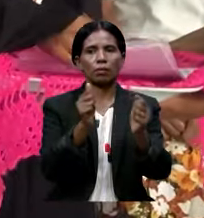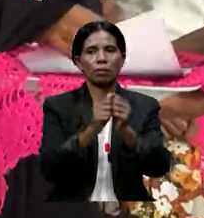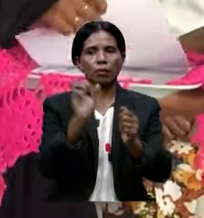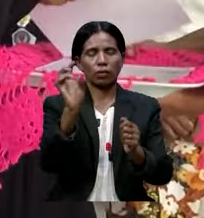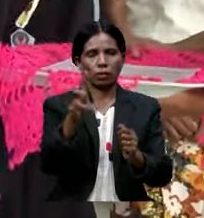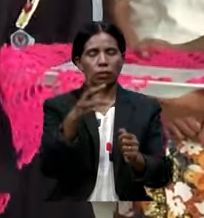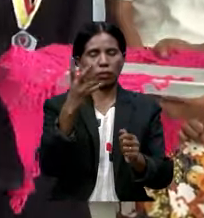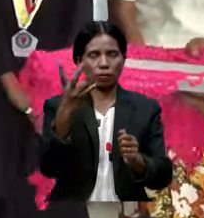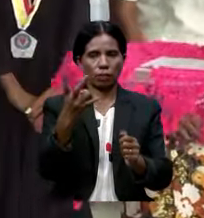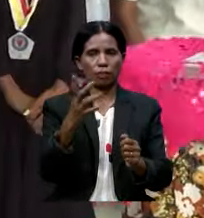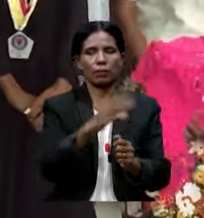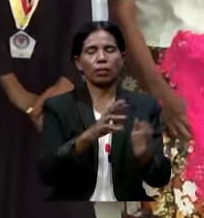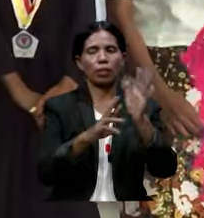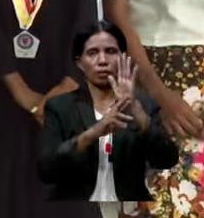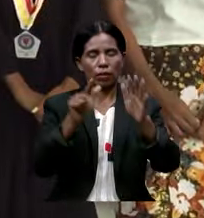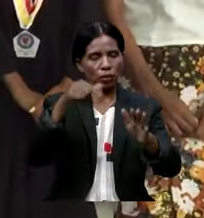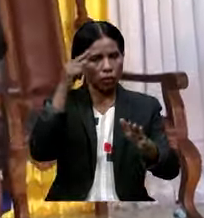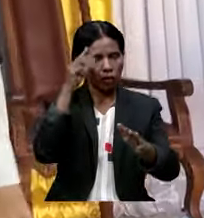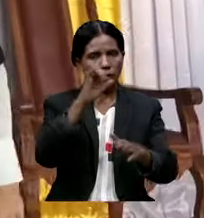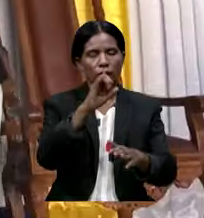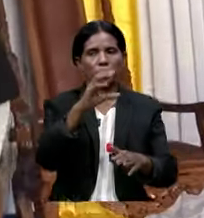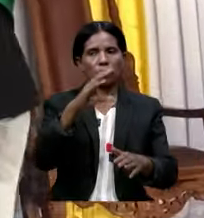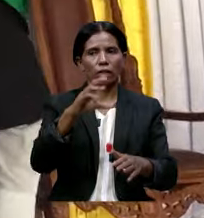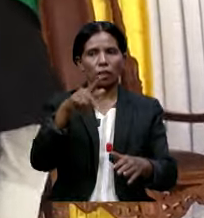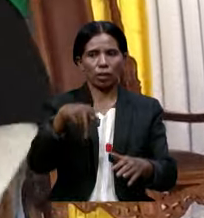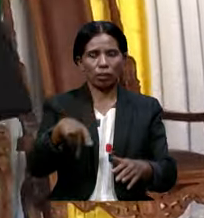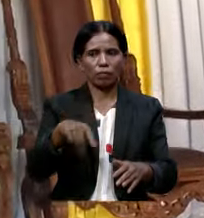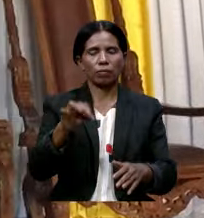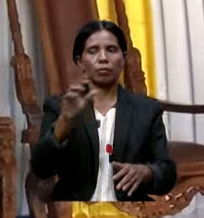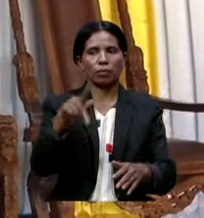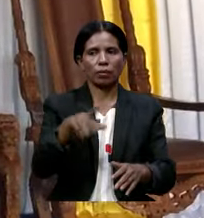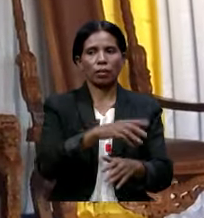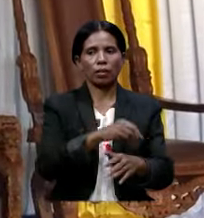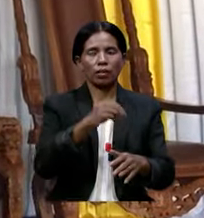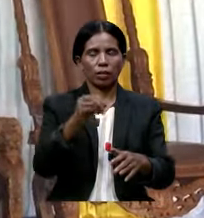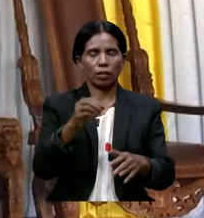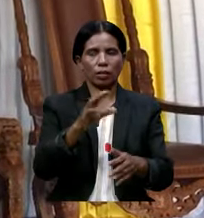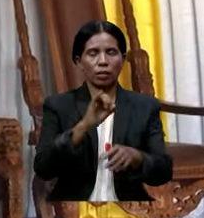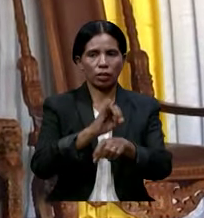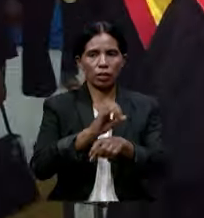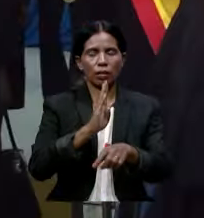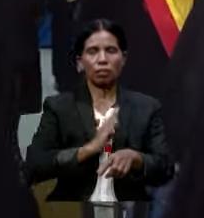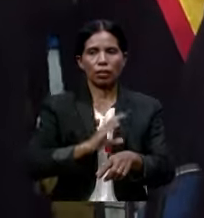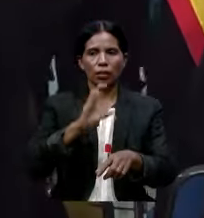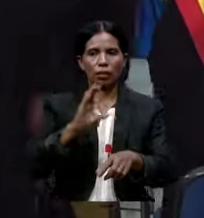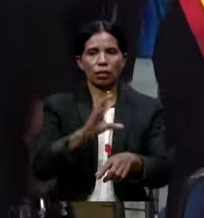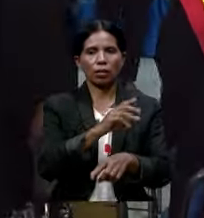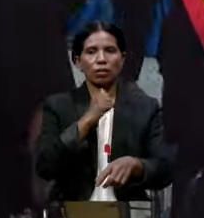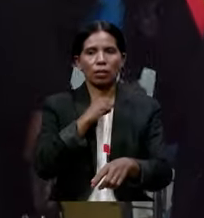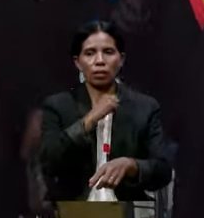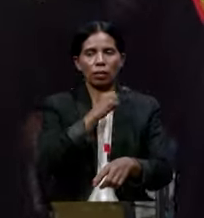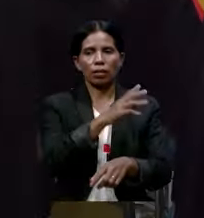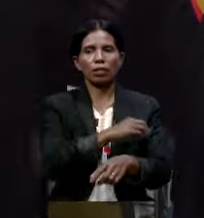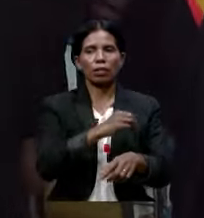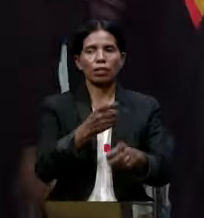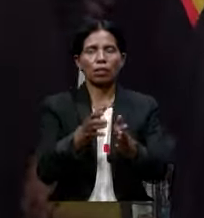walu. Representante governador ICFIP atual vigário geral diocese Baucau Padre Alípio Pinto Guzmão